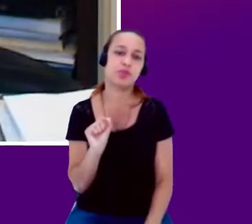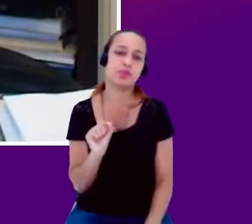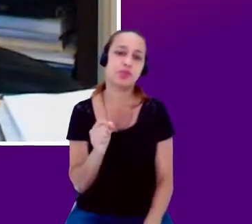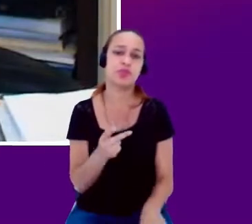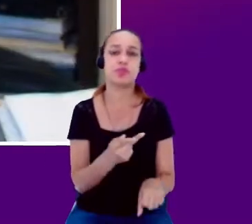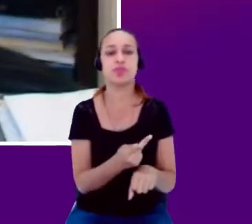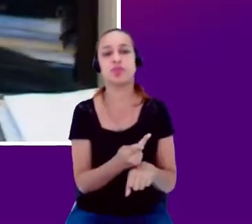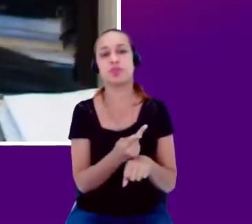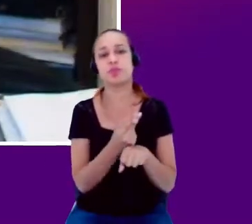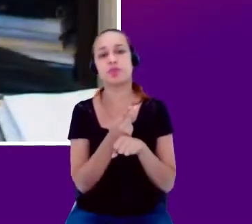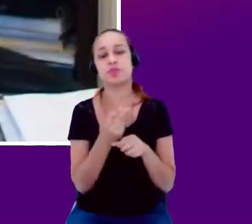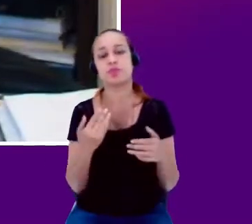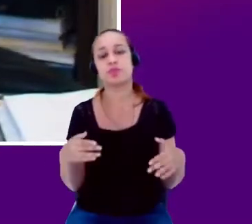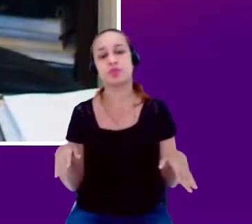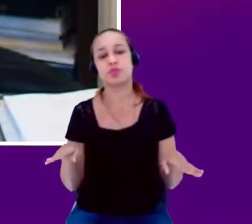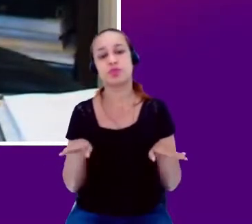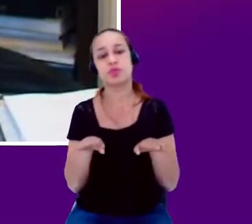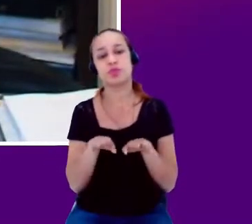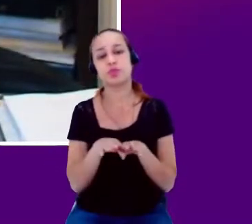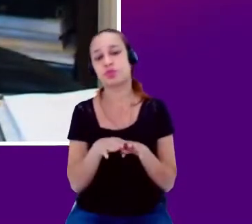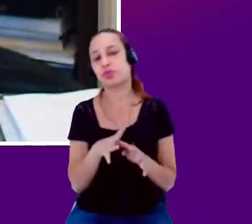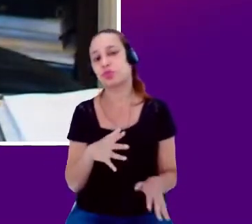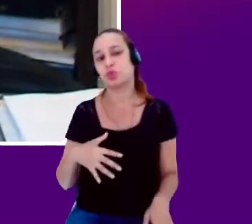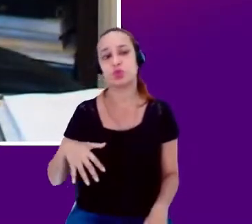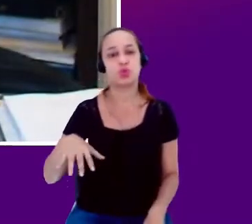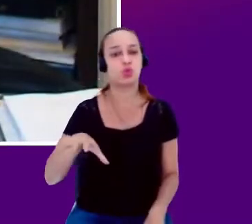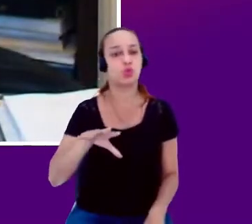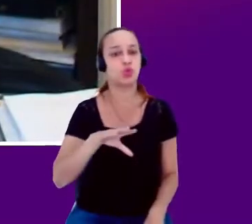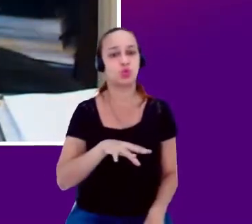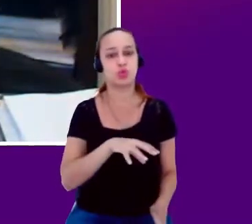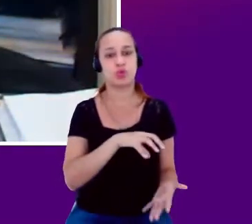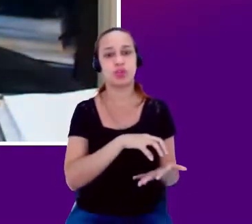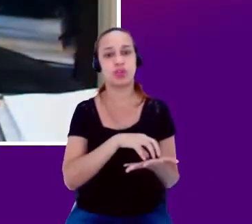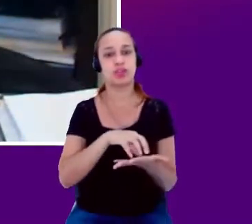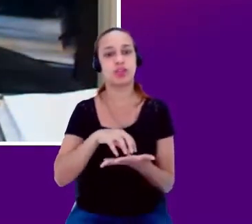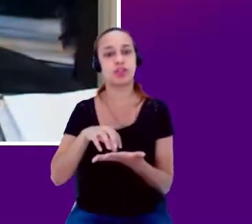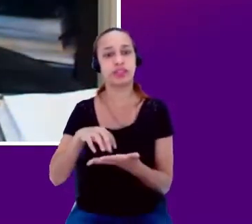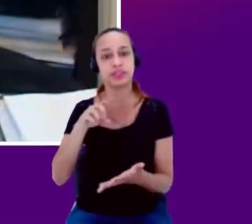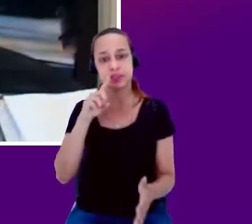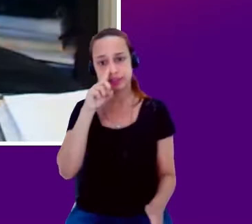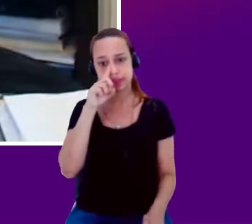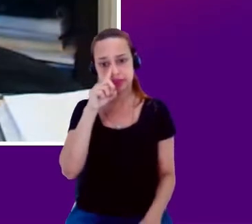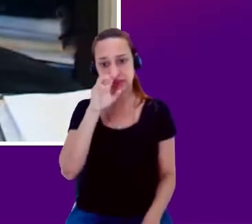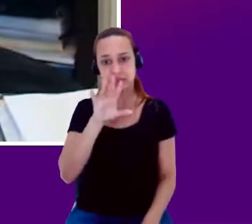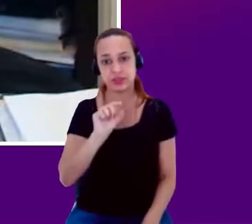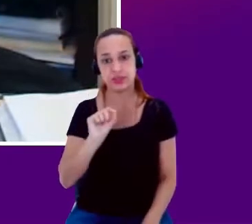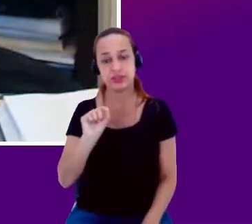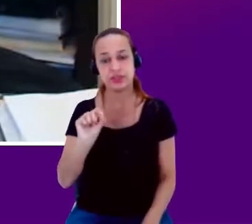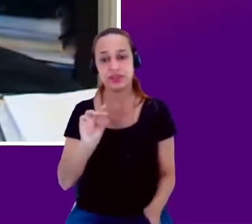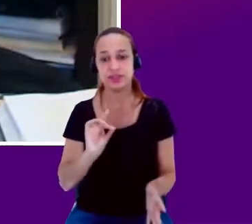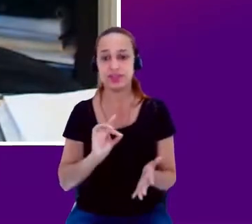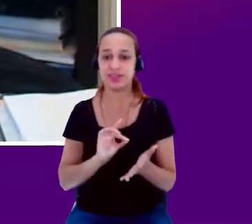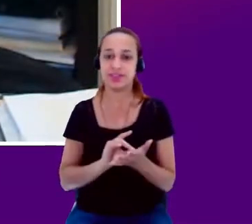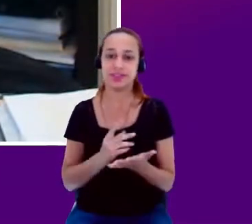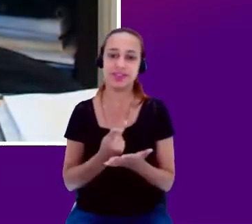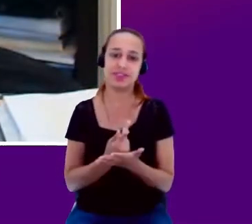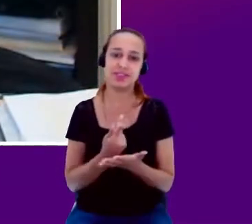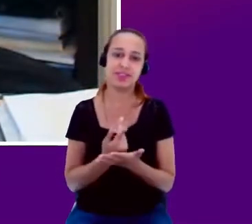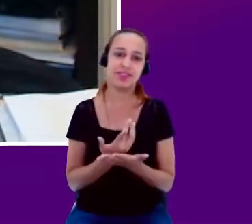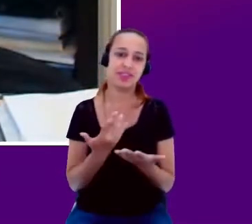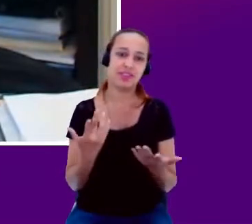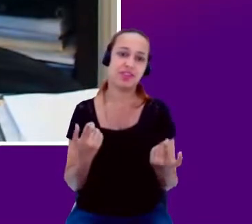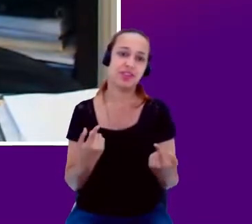prêmio uniforme para todas as categorias de risco. Mas isso, obviamente, é inaceitável por contrariar a